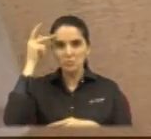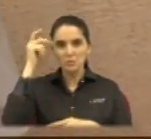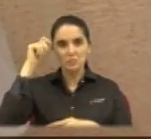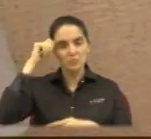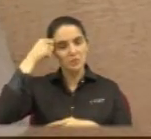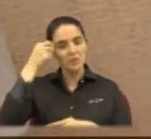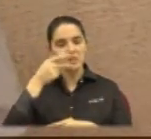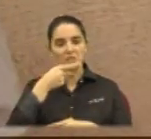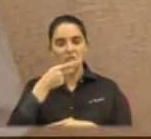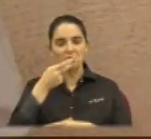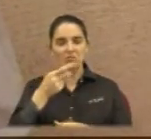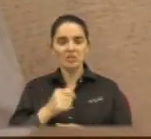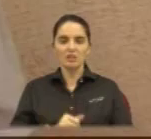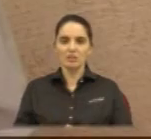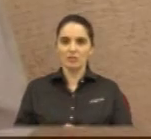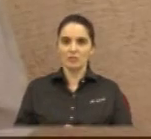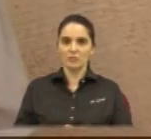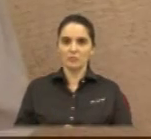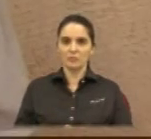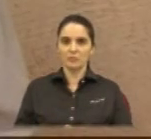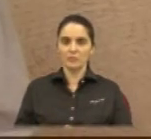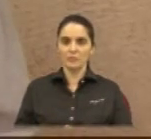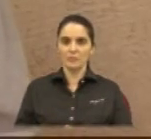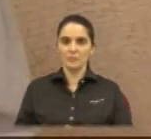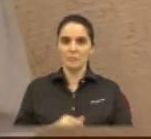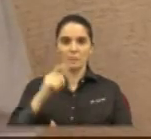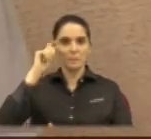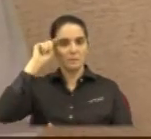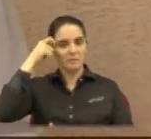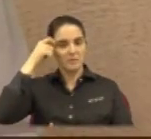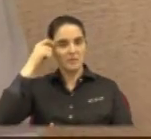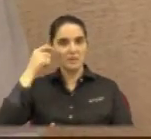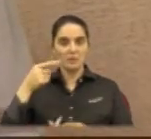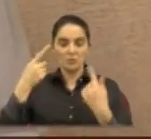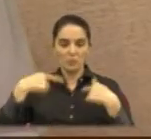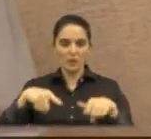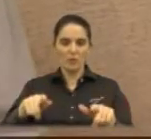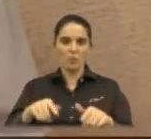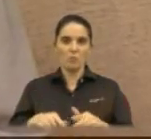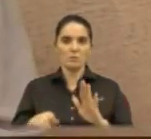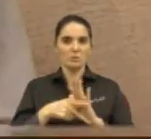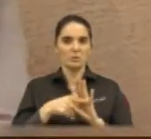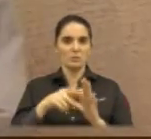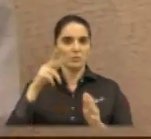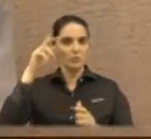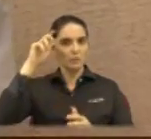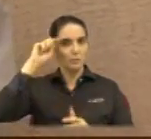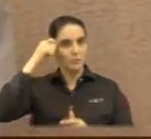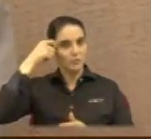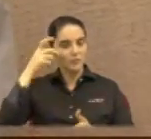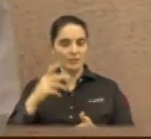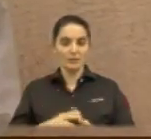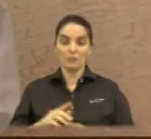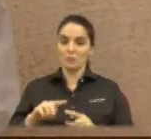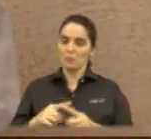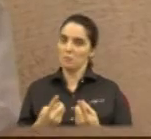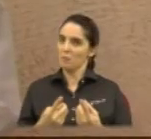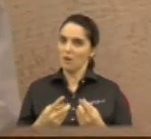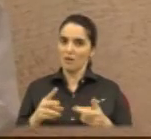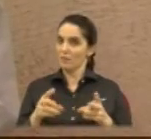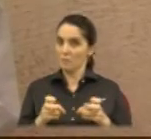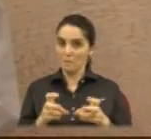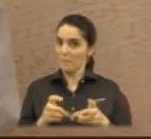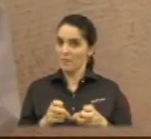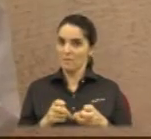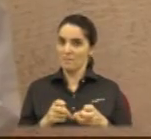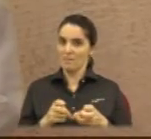dizendo assim, mas o negro ele é contra o próprio negro, mas não consegue perceber a